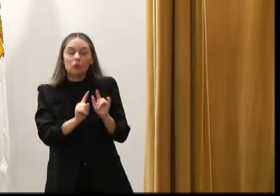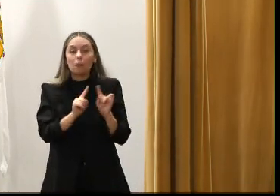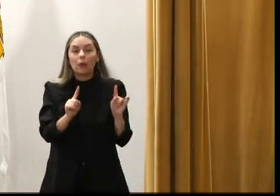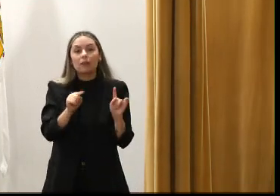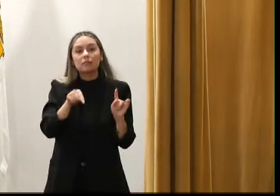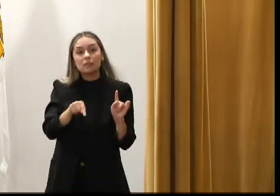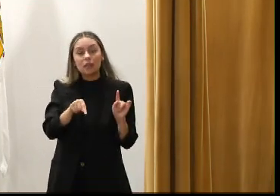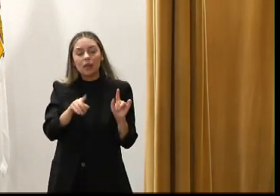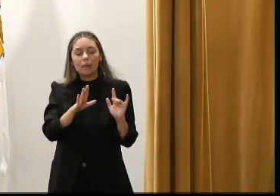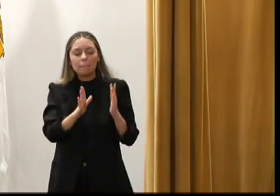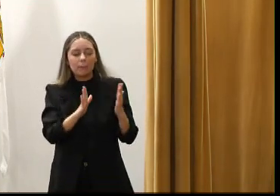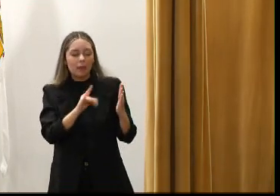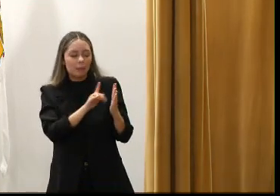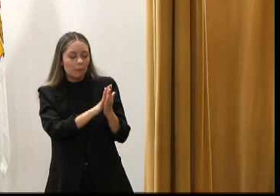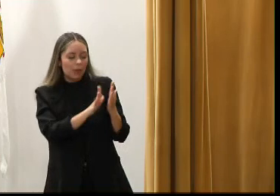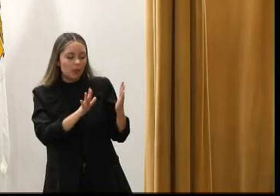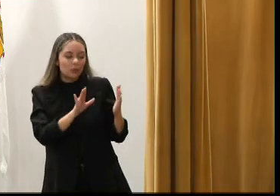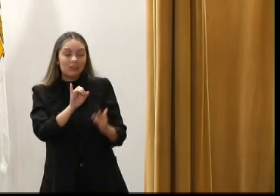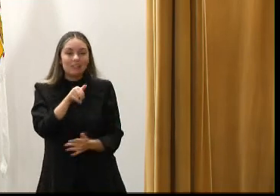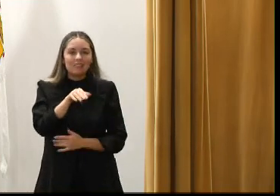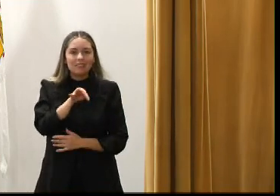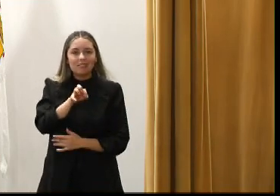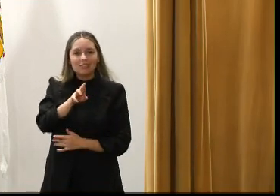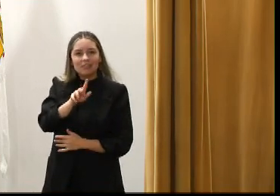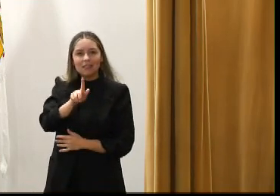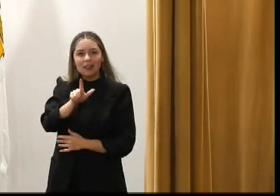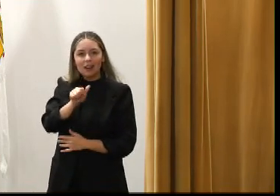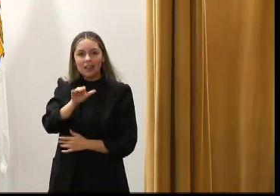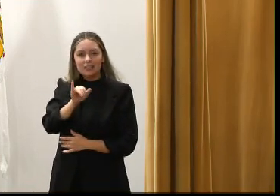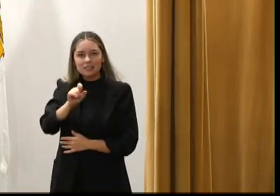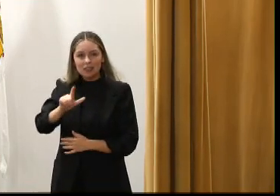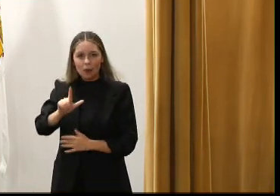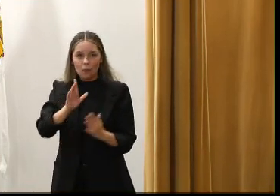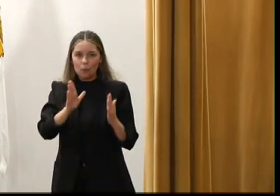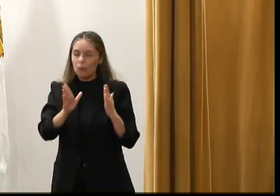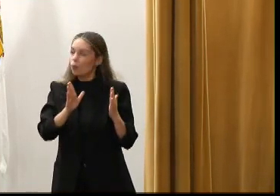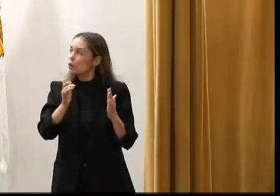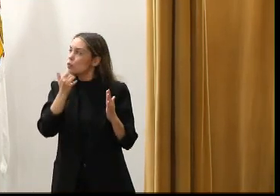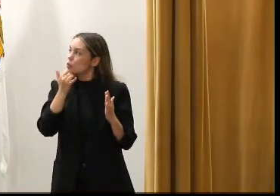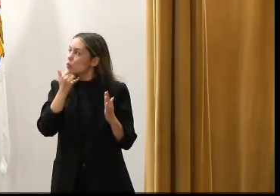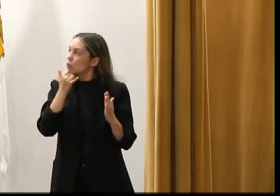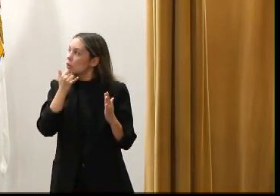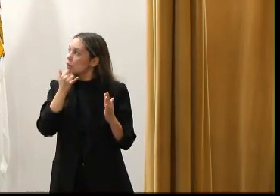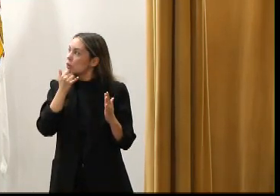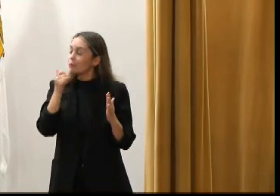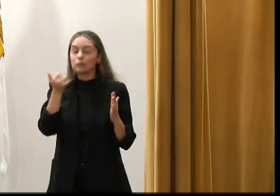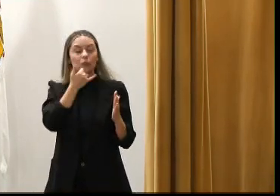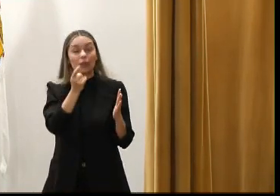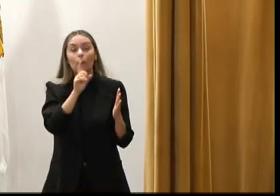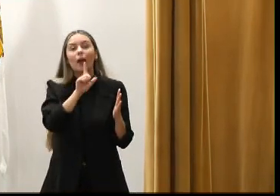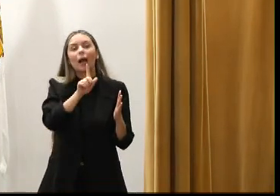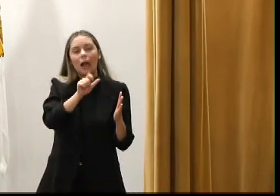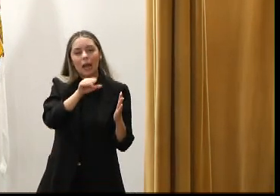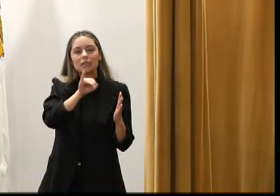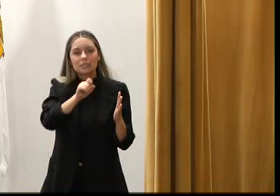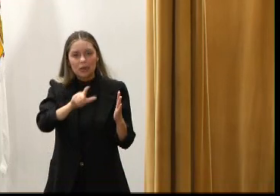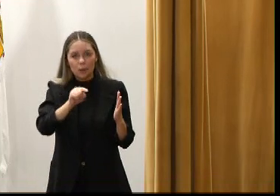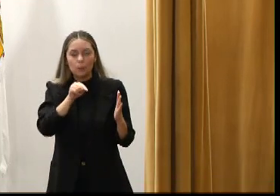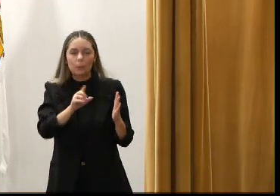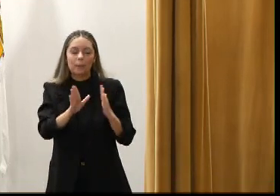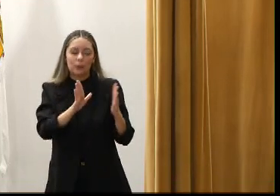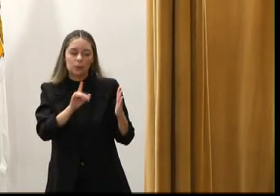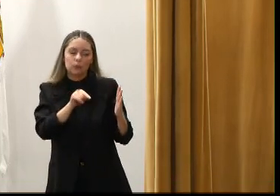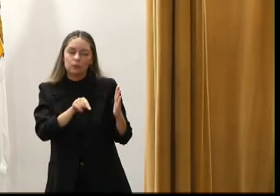numa situação de um período interglacial. Tá? Desculpe, uma situação de um período glacial. E no período glacial eu